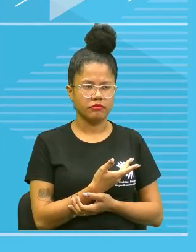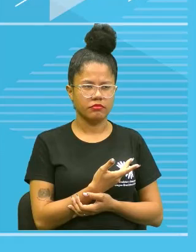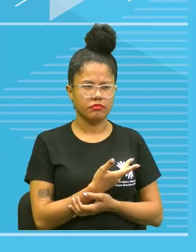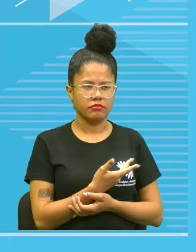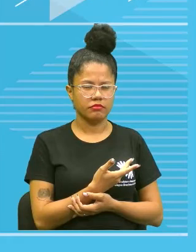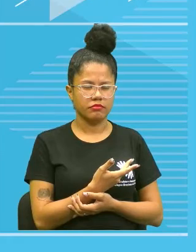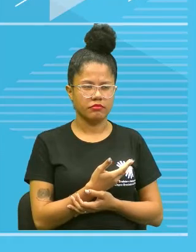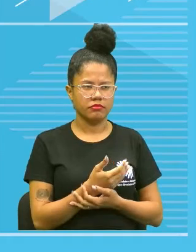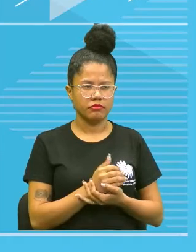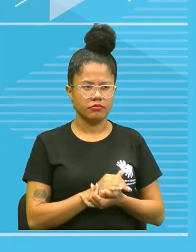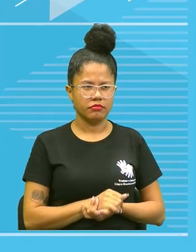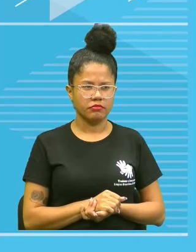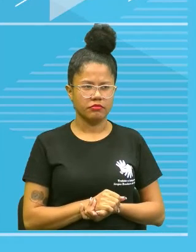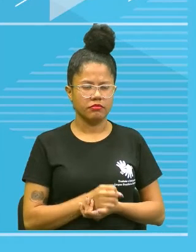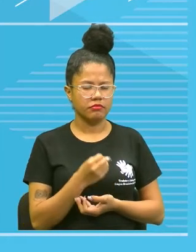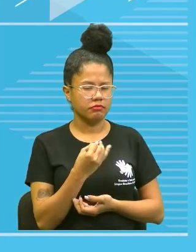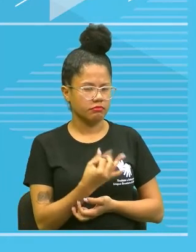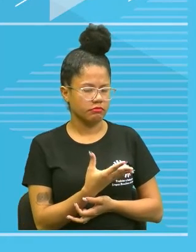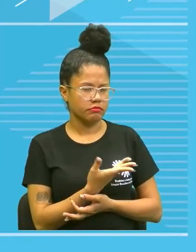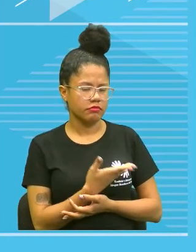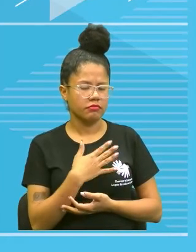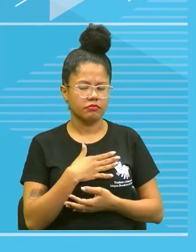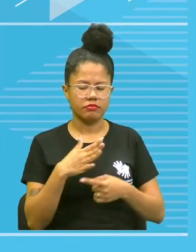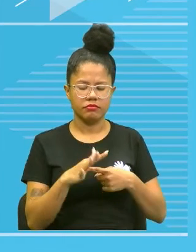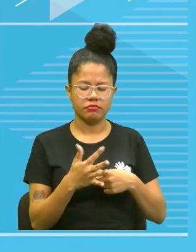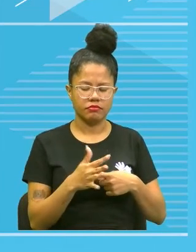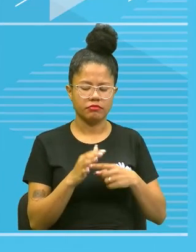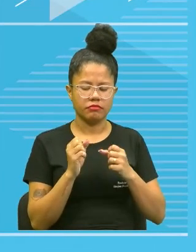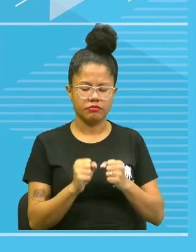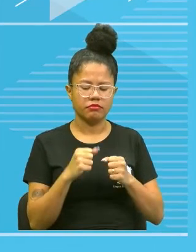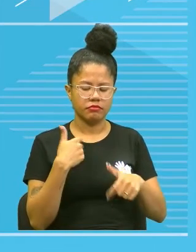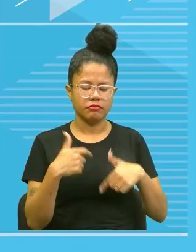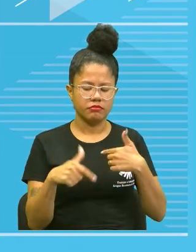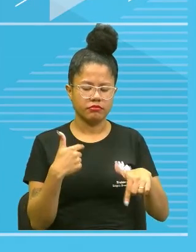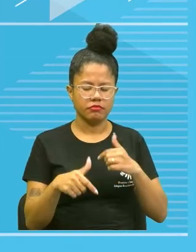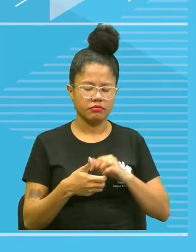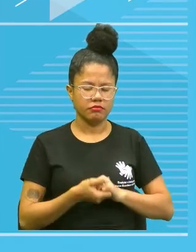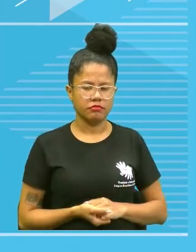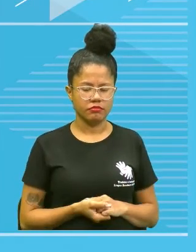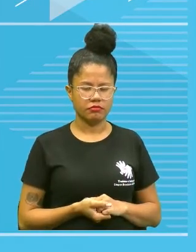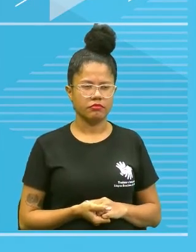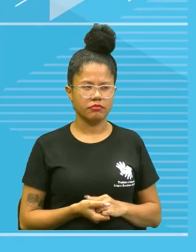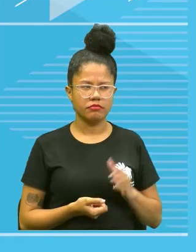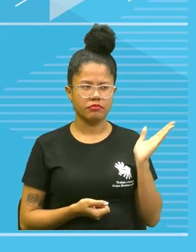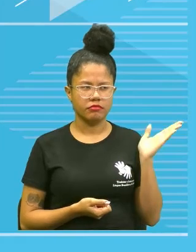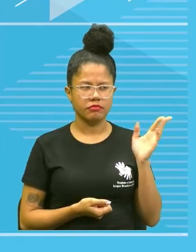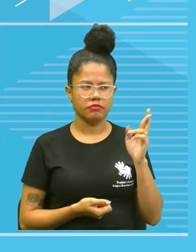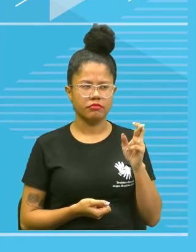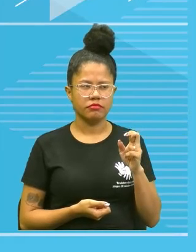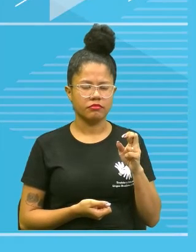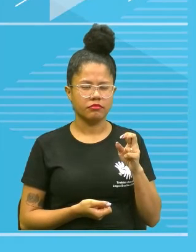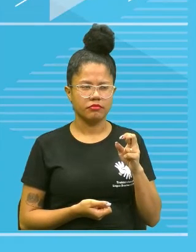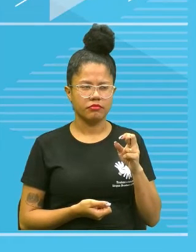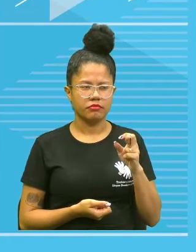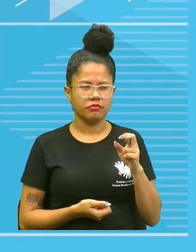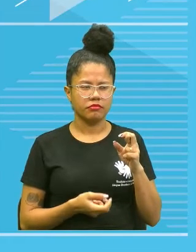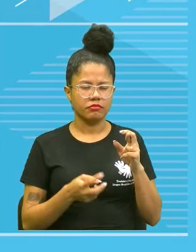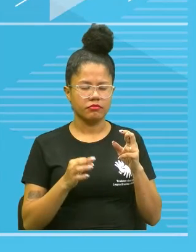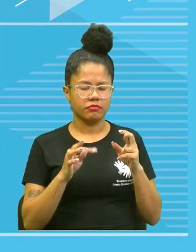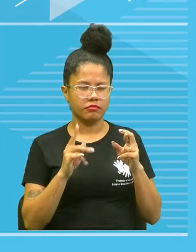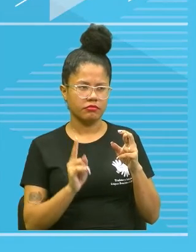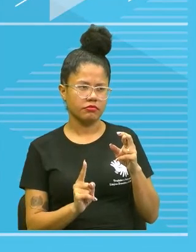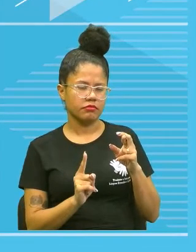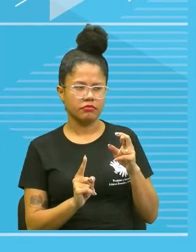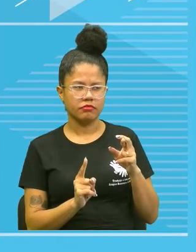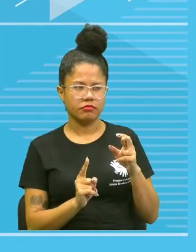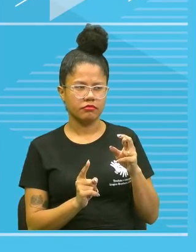eu vou tirar a porcentagem de rendimento da minha máquina, ok? R é o rendimento da máquina de Carnot, T1, temperatura da